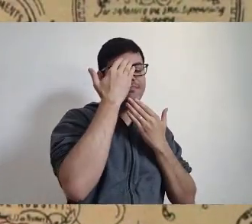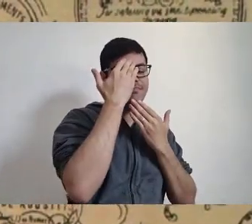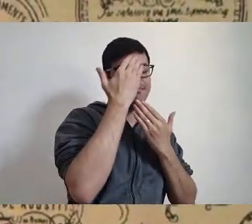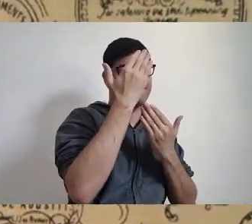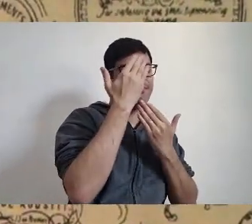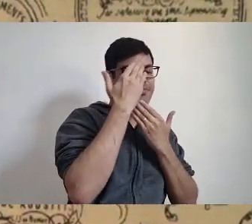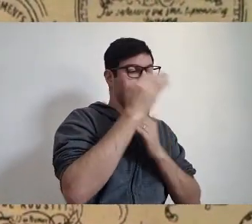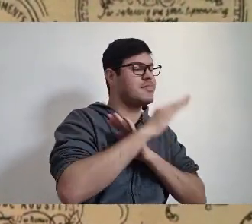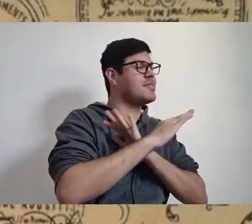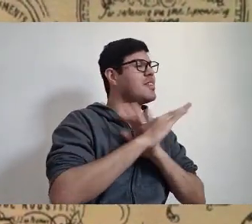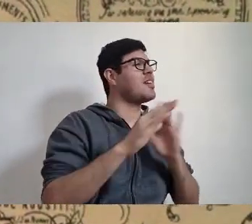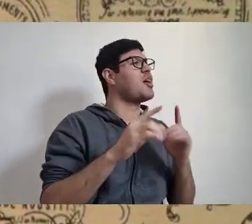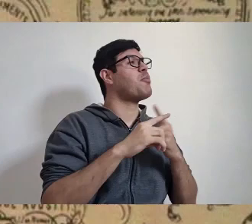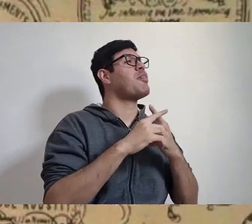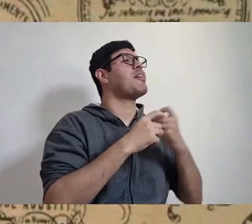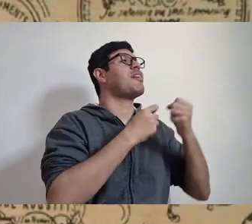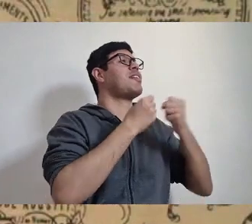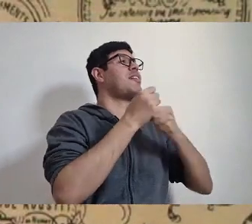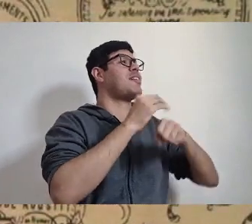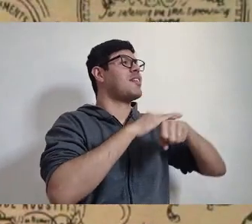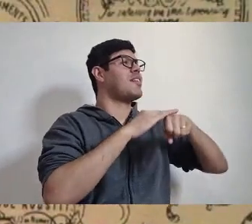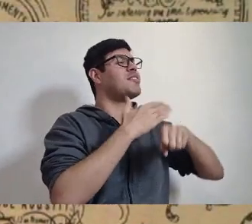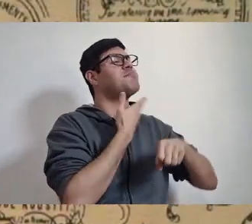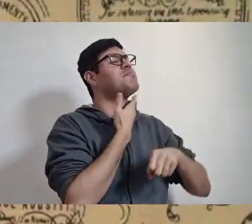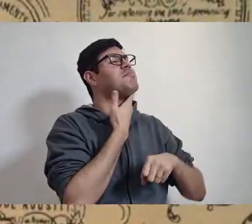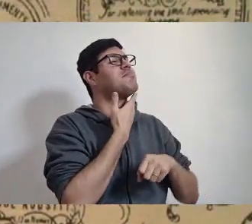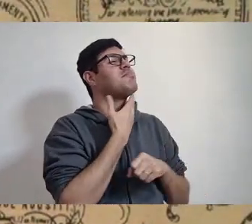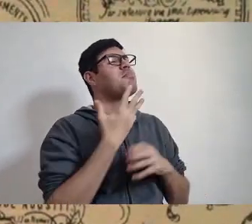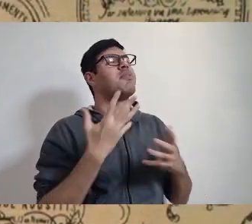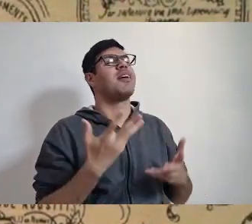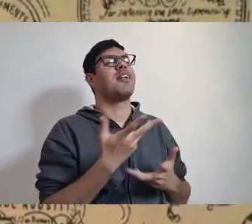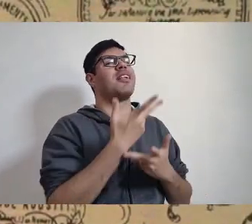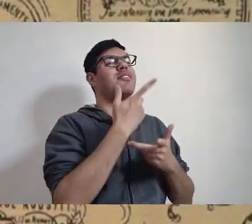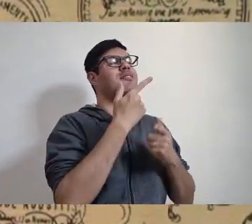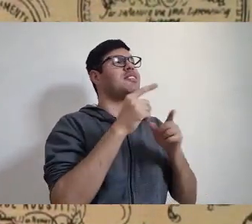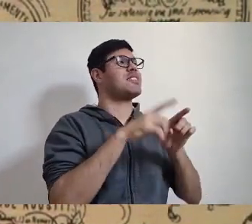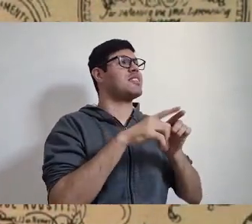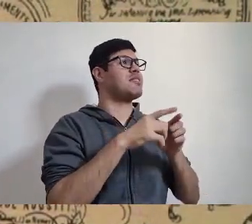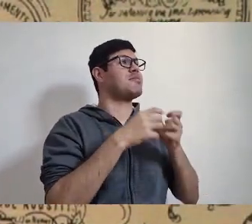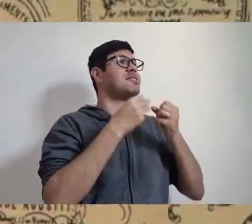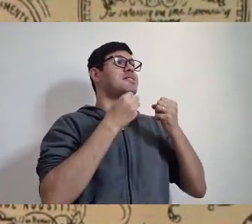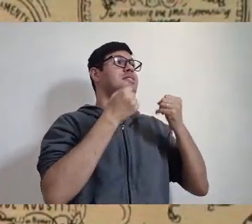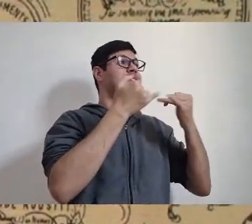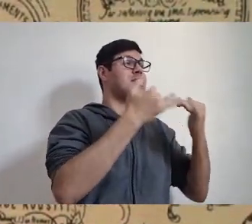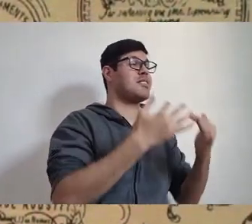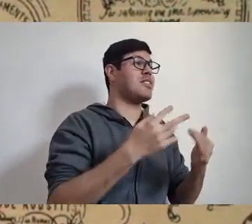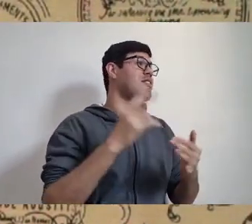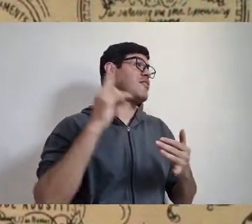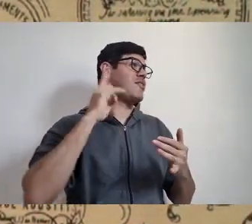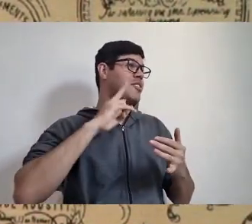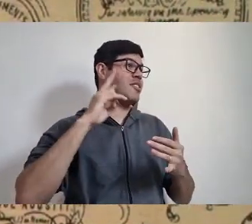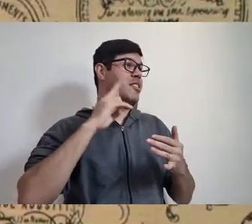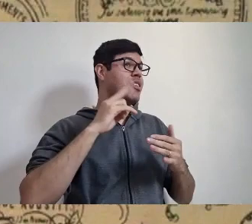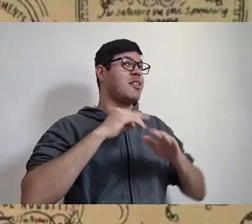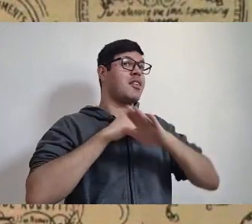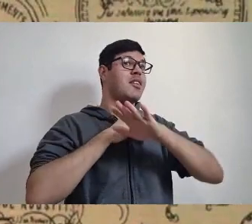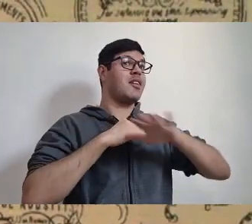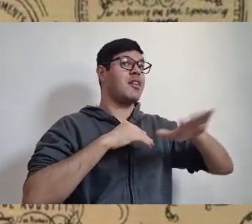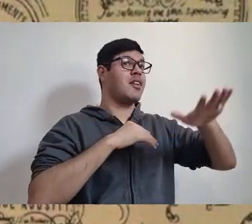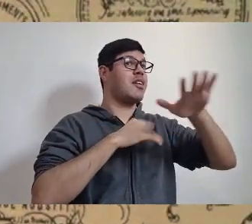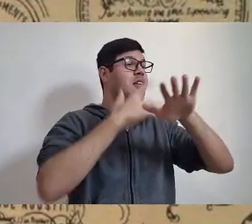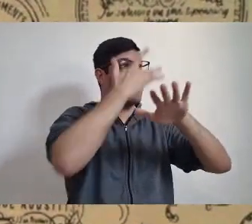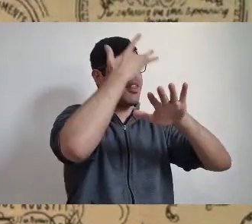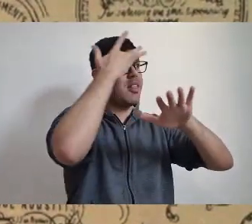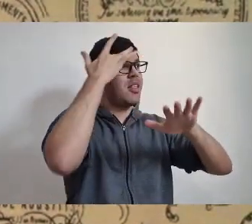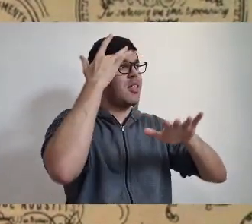gratidão mesmo, por tudo que a gente conversou, por esse papo maravilhoso e por poder expor aí o que a gente pensa para os internautas, para a